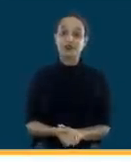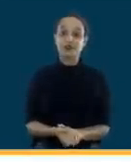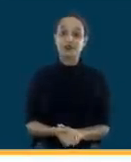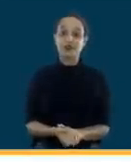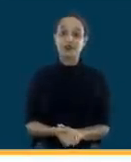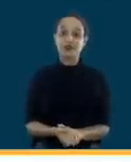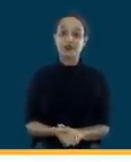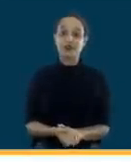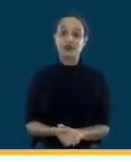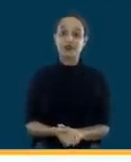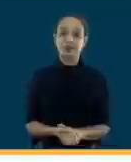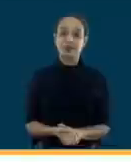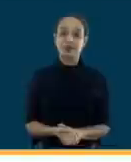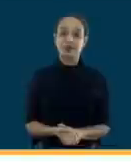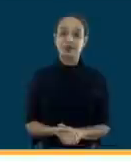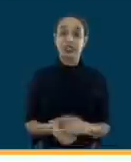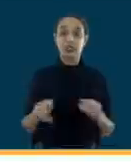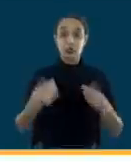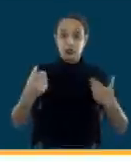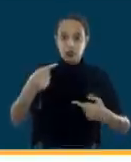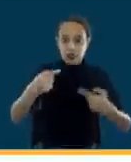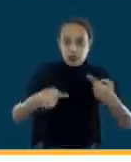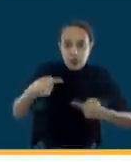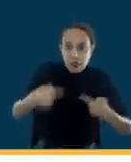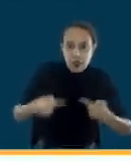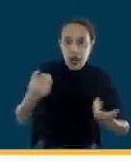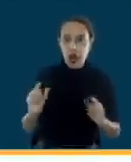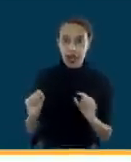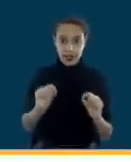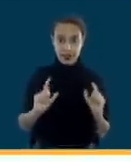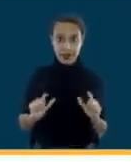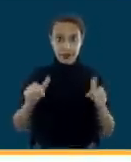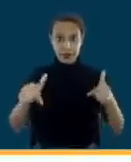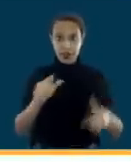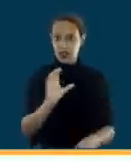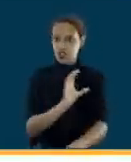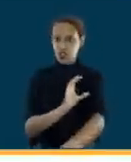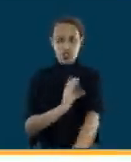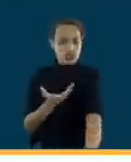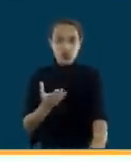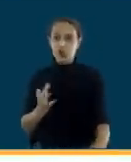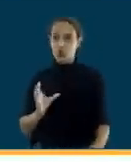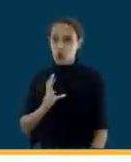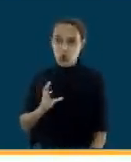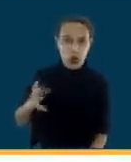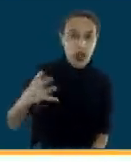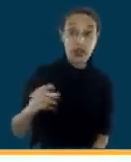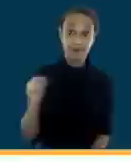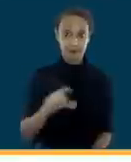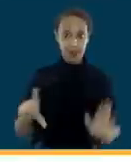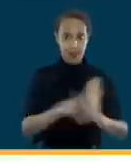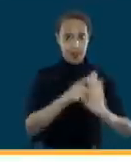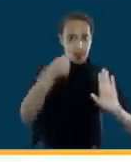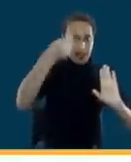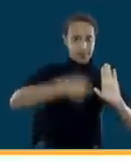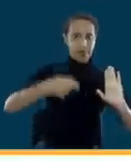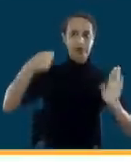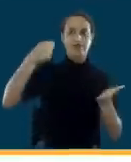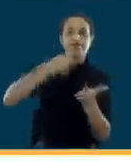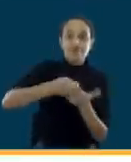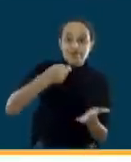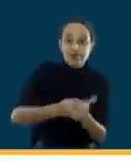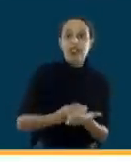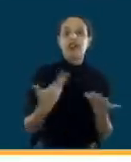costura política muito corajoso que Jandira fez, tanto quanto no Senado, para que essa lei fosse aprovada com a energia que ela traz do